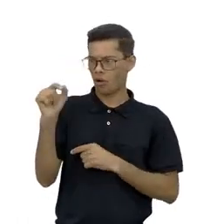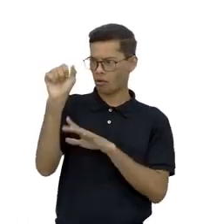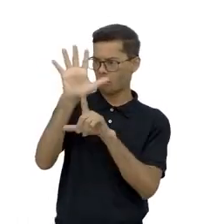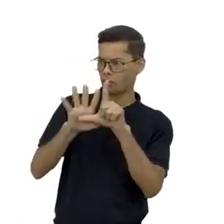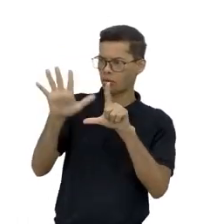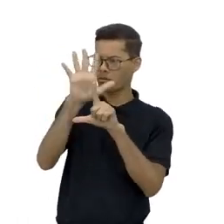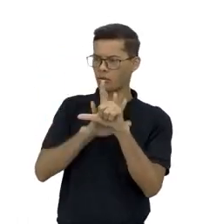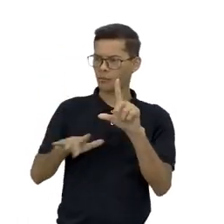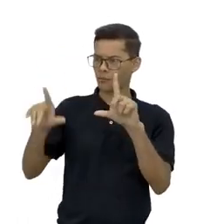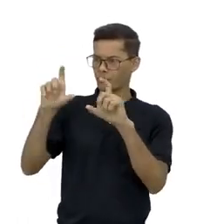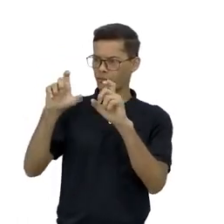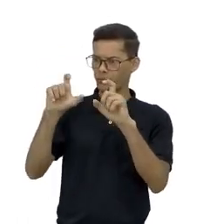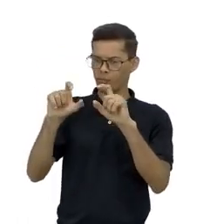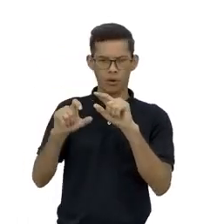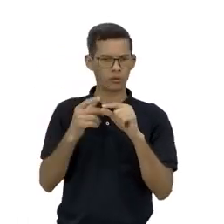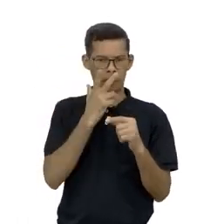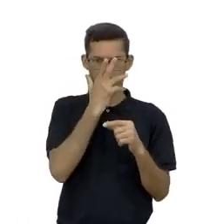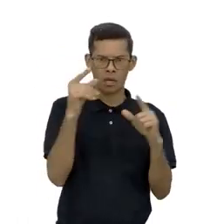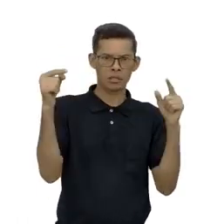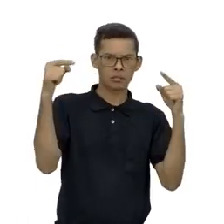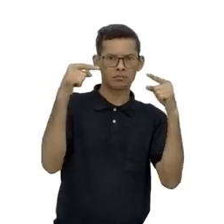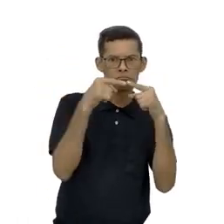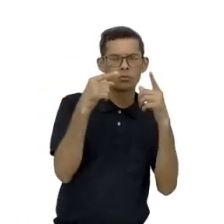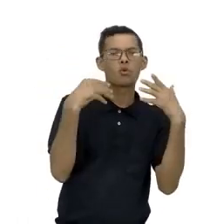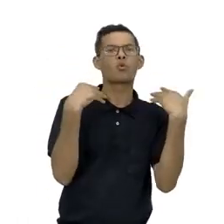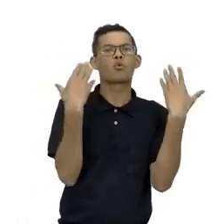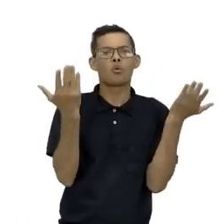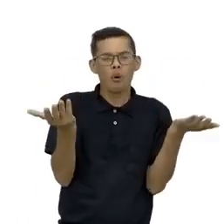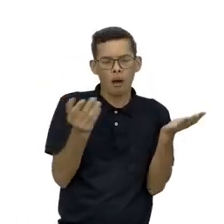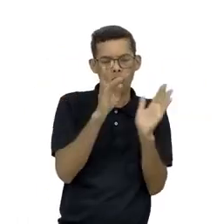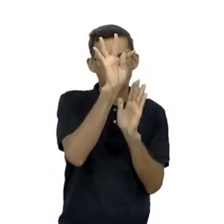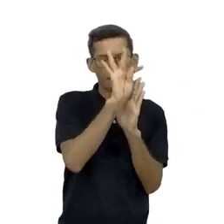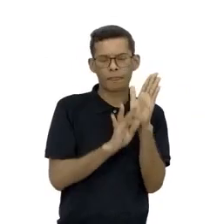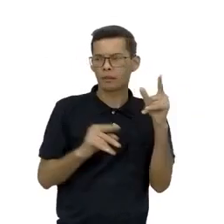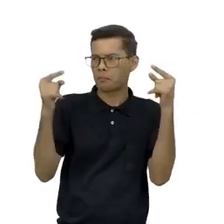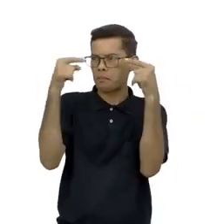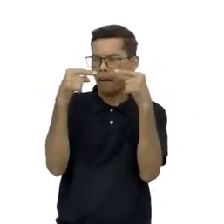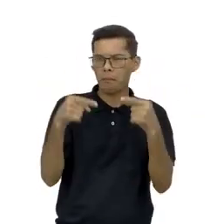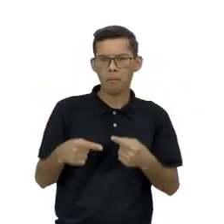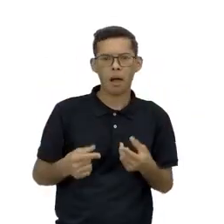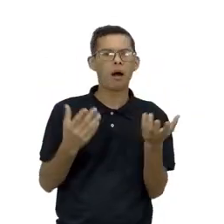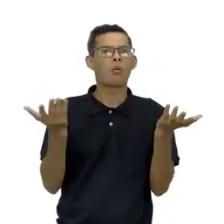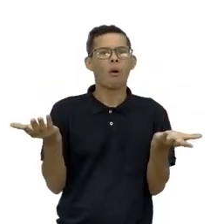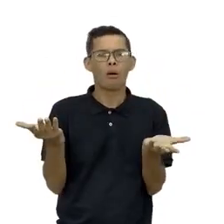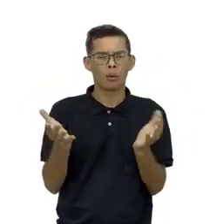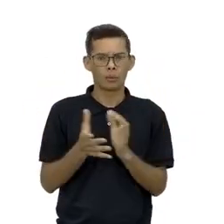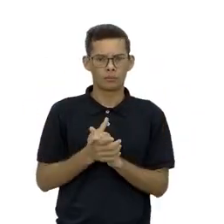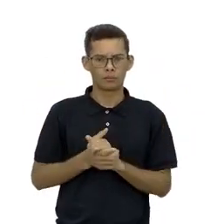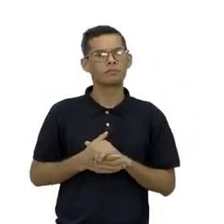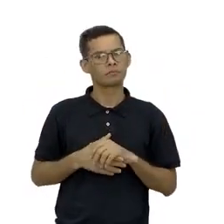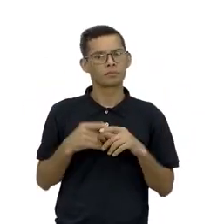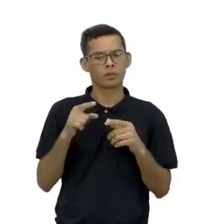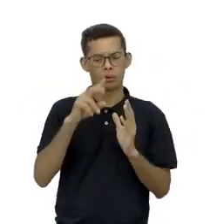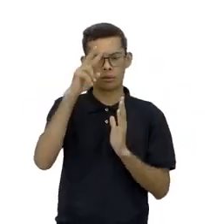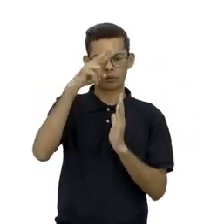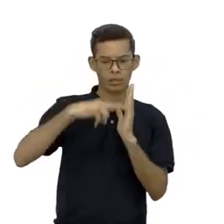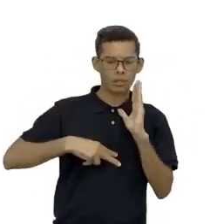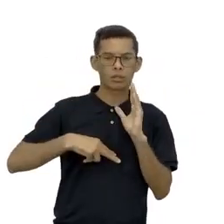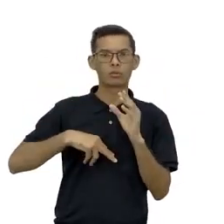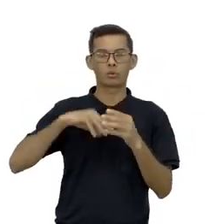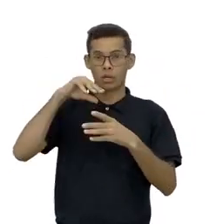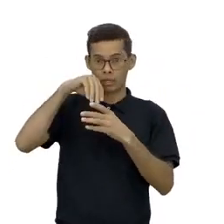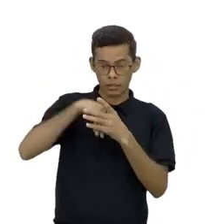essa fotografia, com qual parte do texto ela conversa? Né? Então, durante a leitura, eu